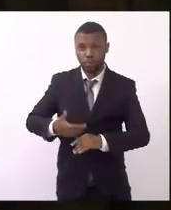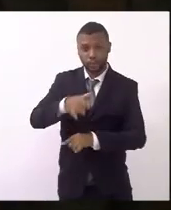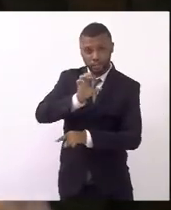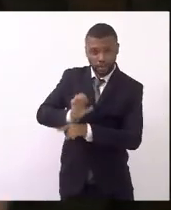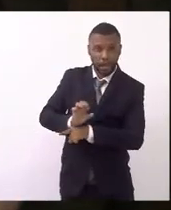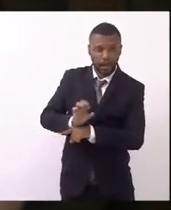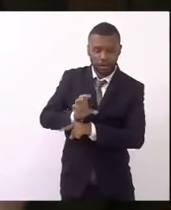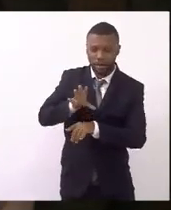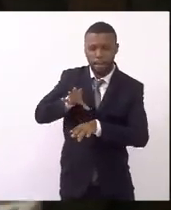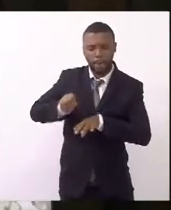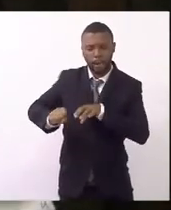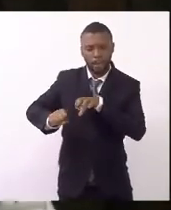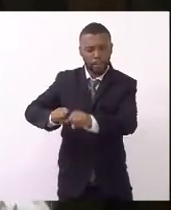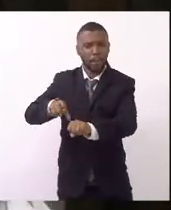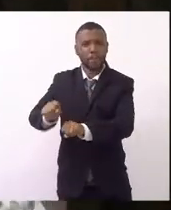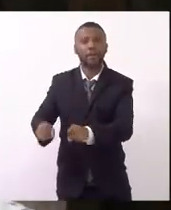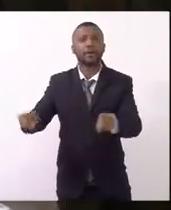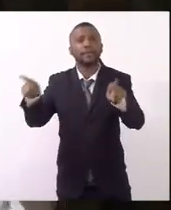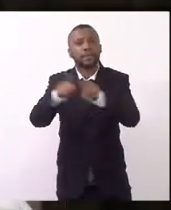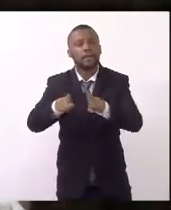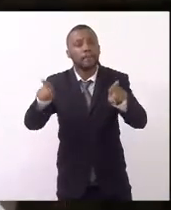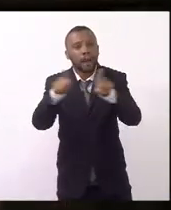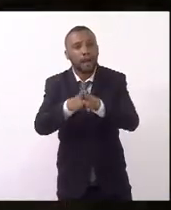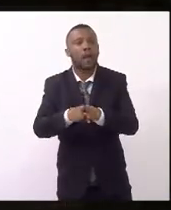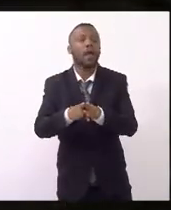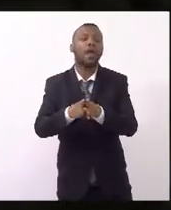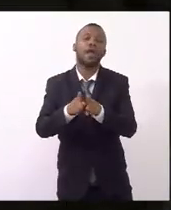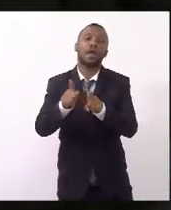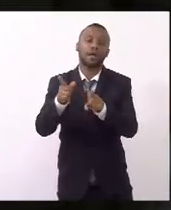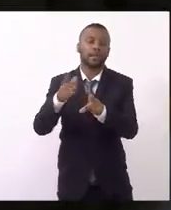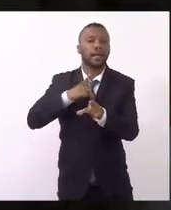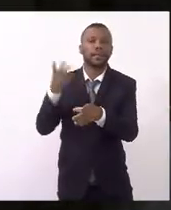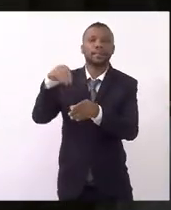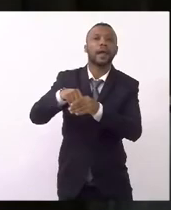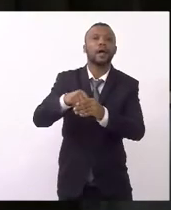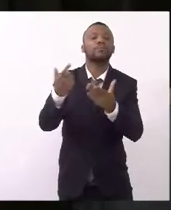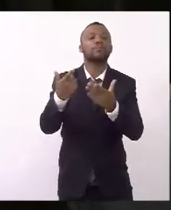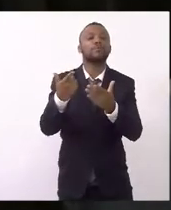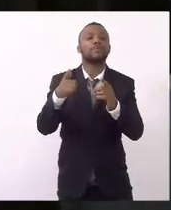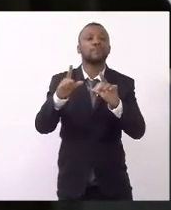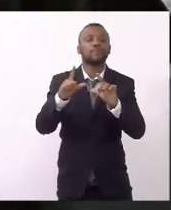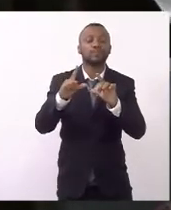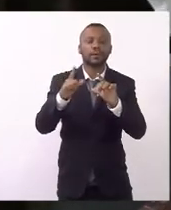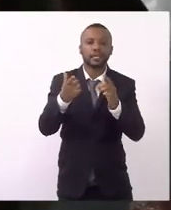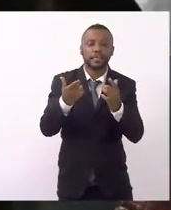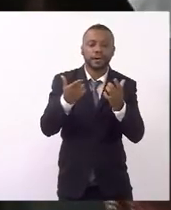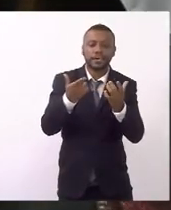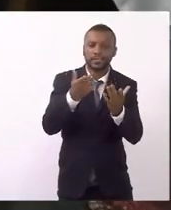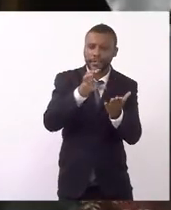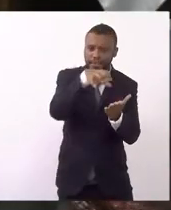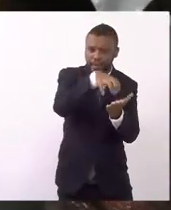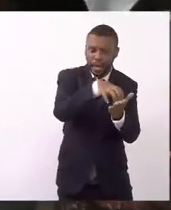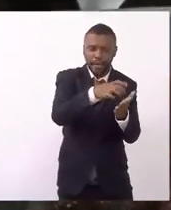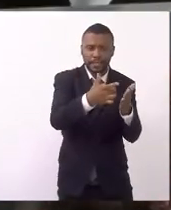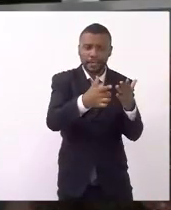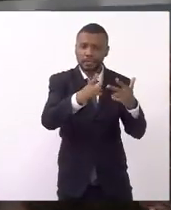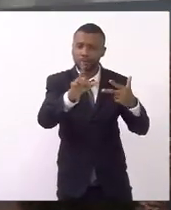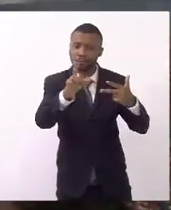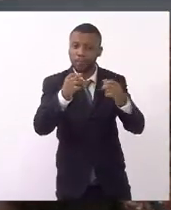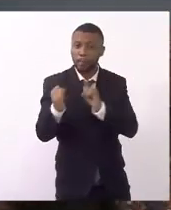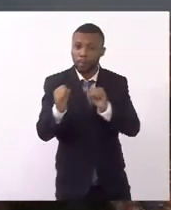que também constitui as casas legislativas brasileiras é de imensa emoção